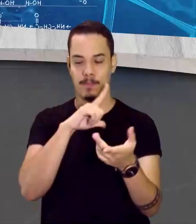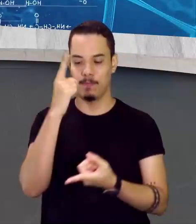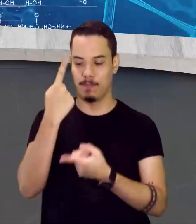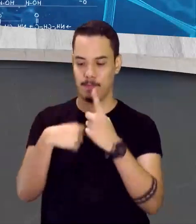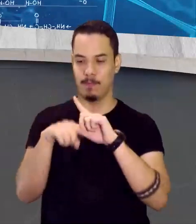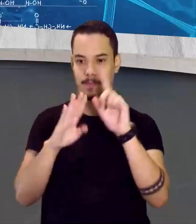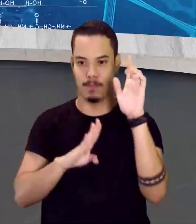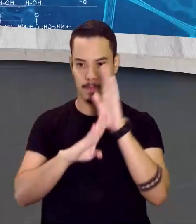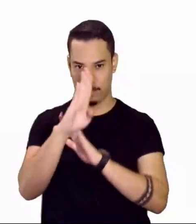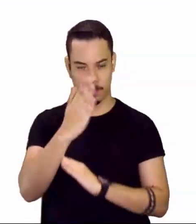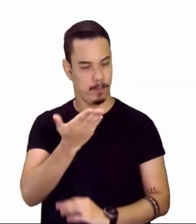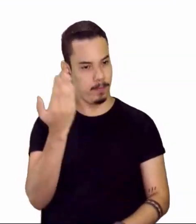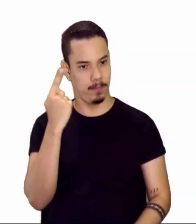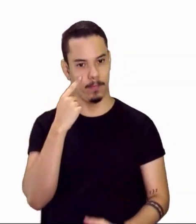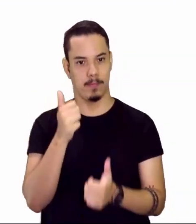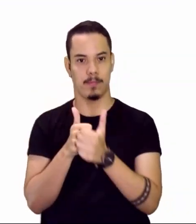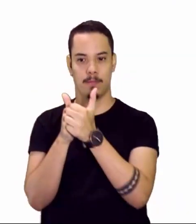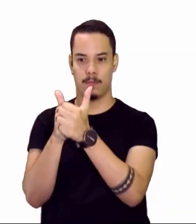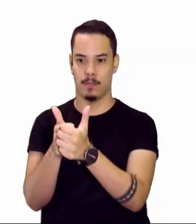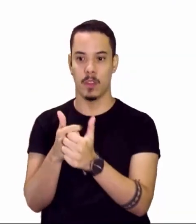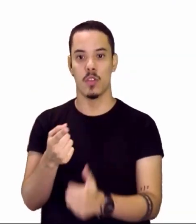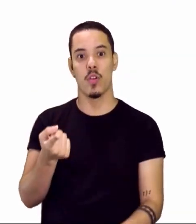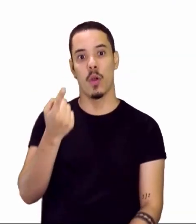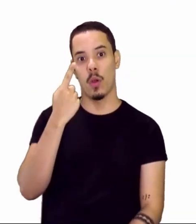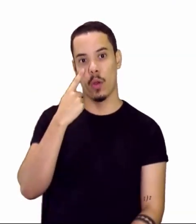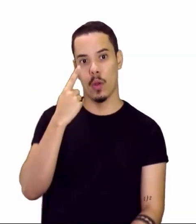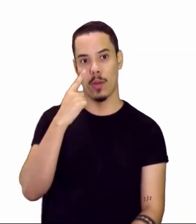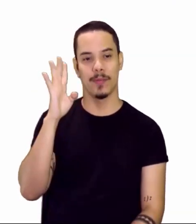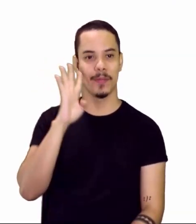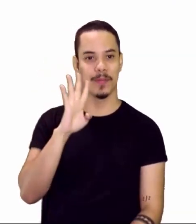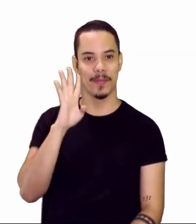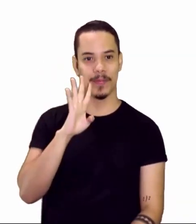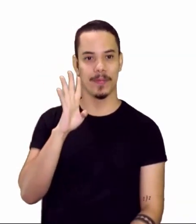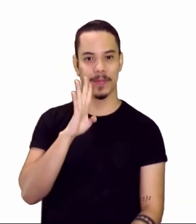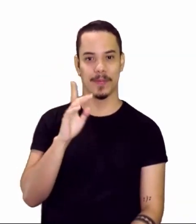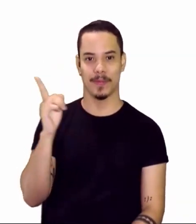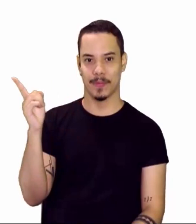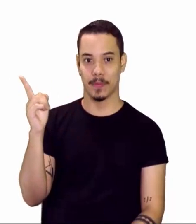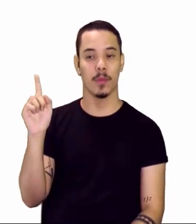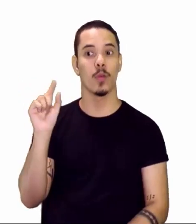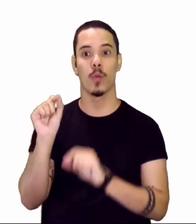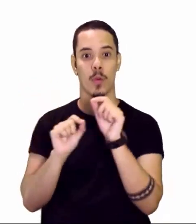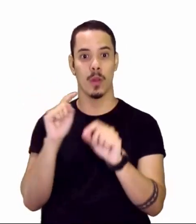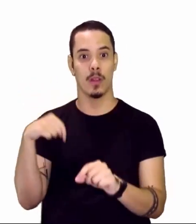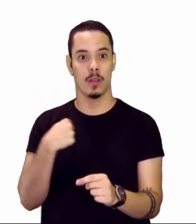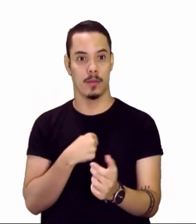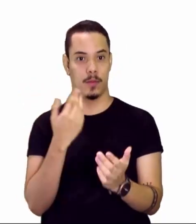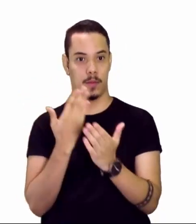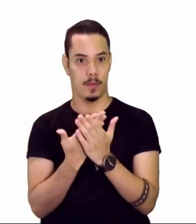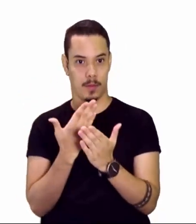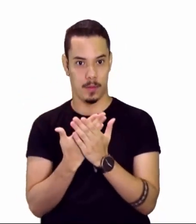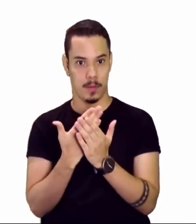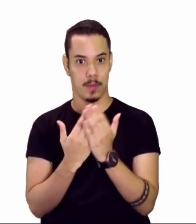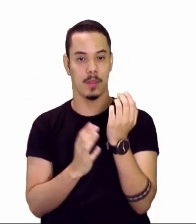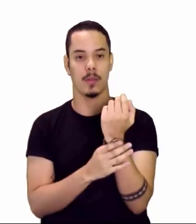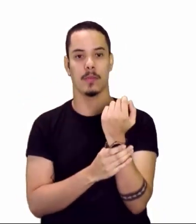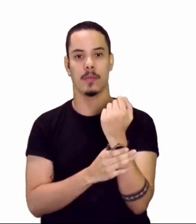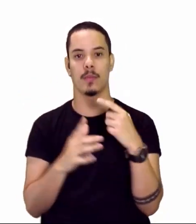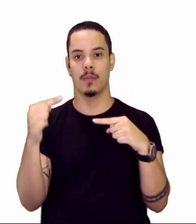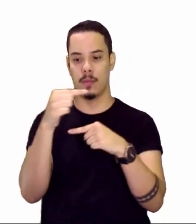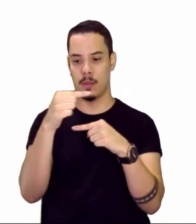muito sucesso. Vamos lá, então? Olha só que bacana! O que foi que nós vimos mesmo? Sobre